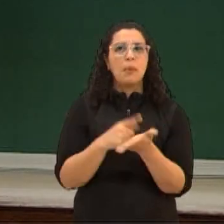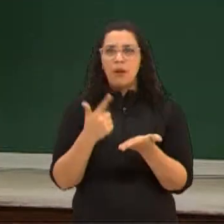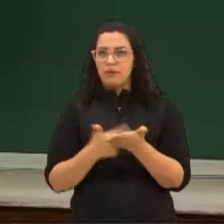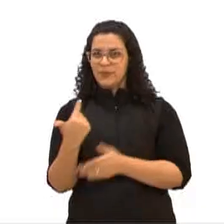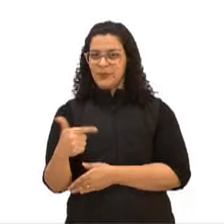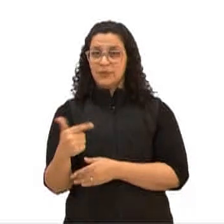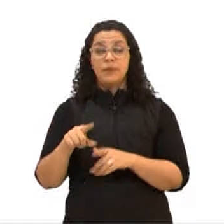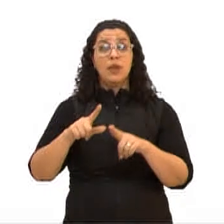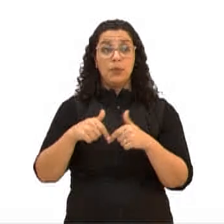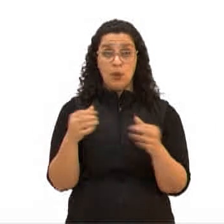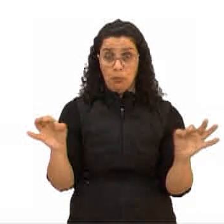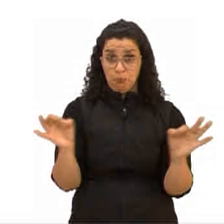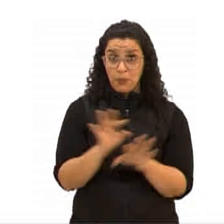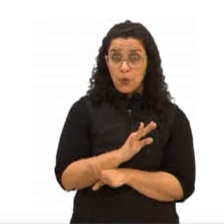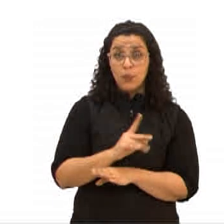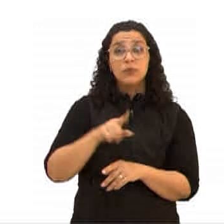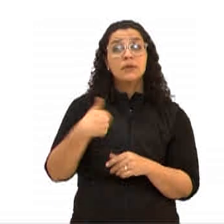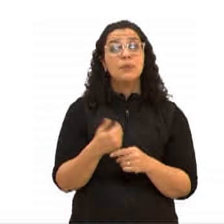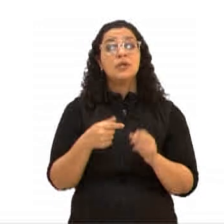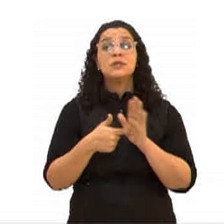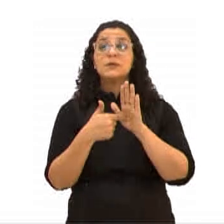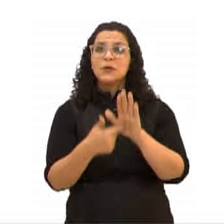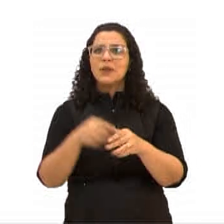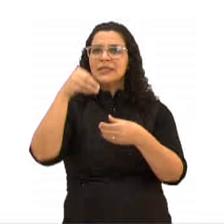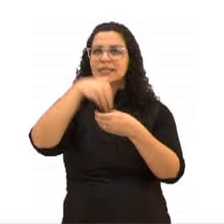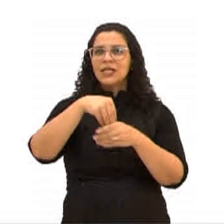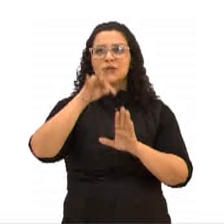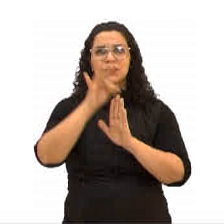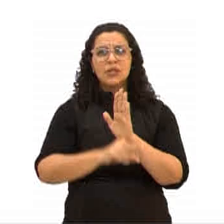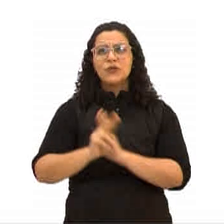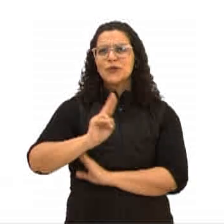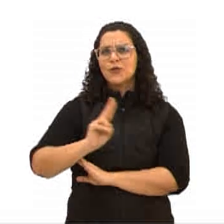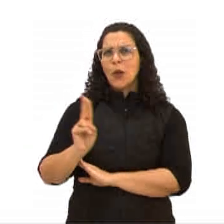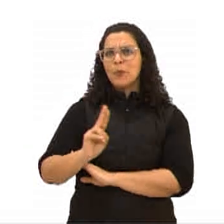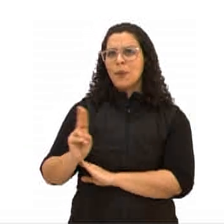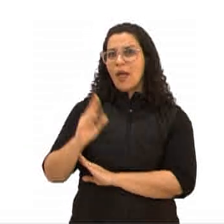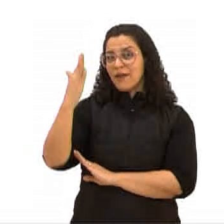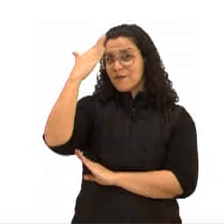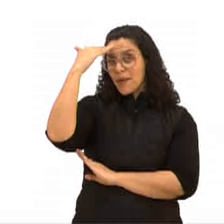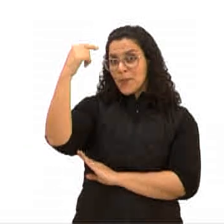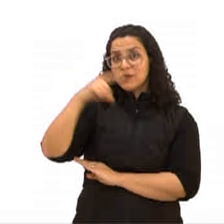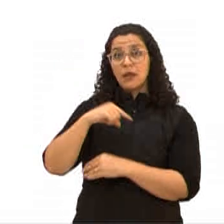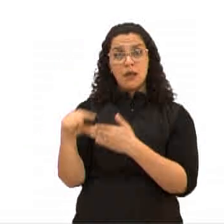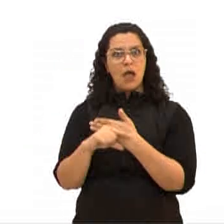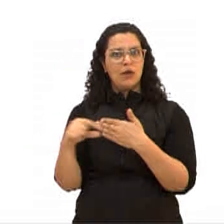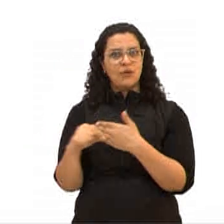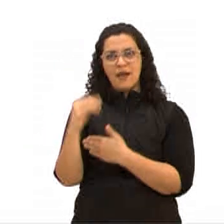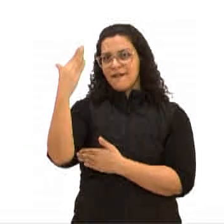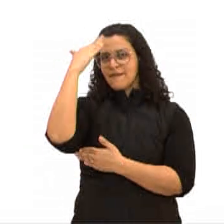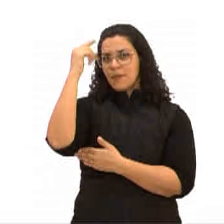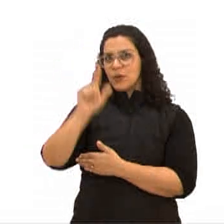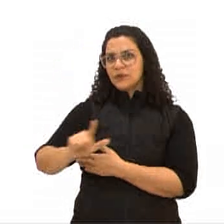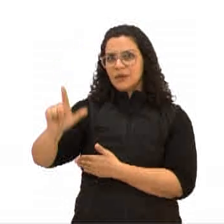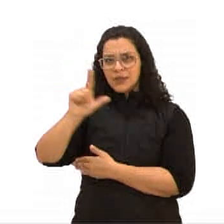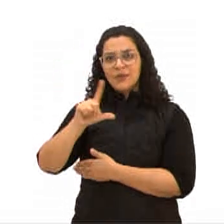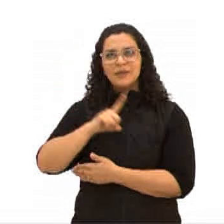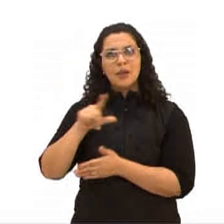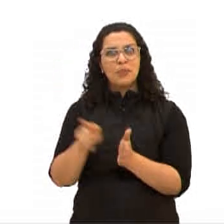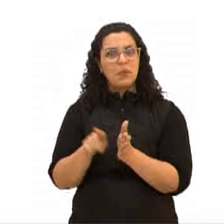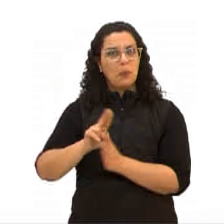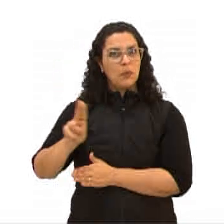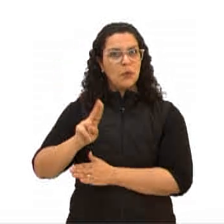livros. Após, trouxe para o texto grandes nomes da literatura. Então ela apresentou ali nomes